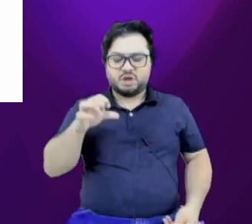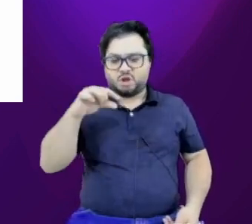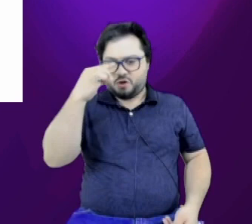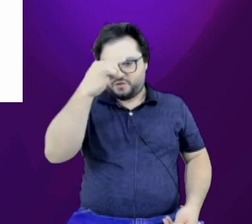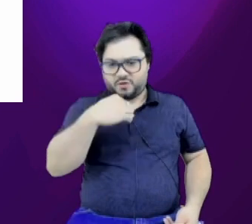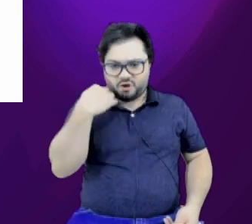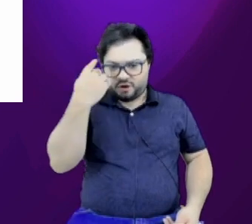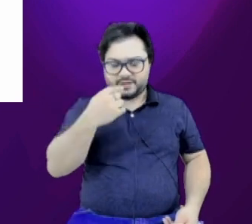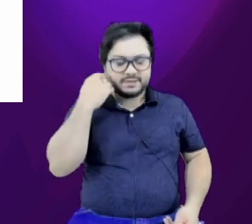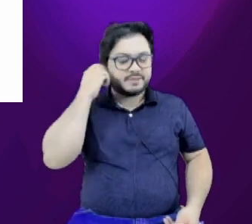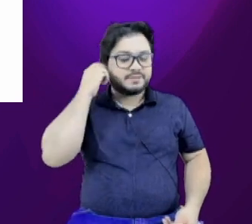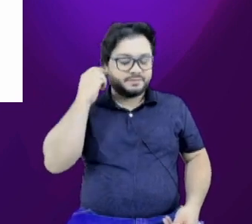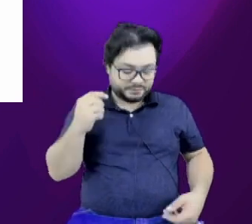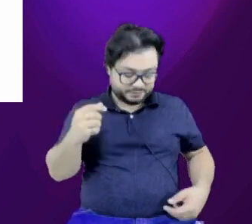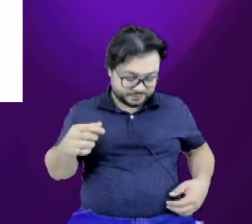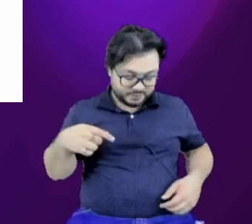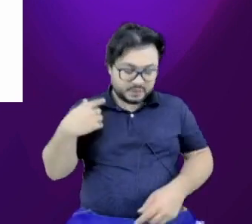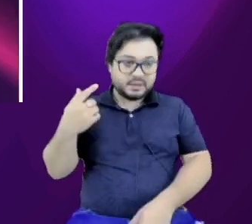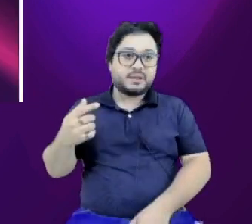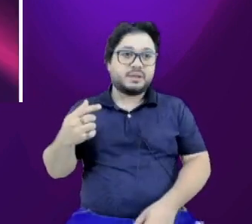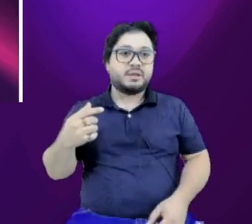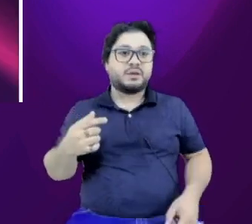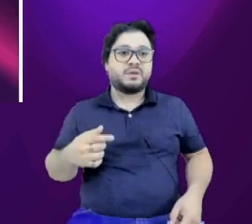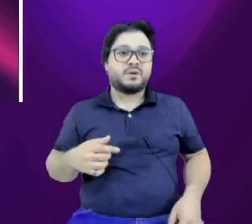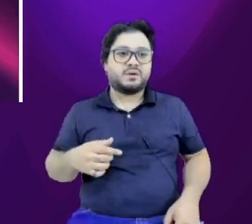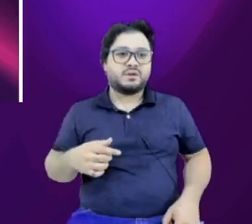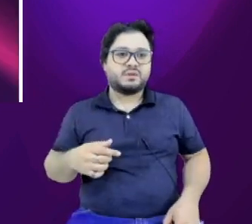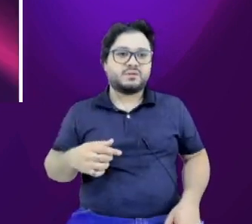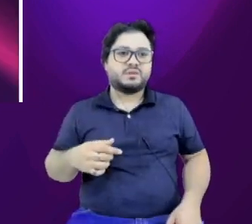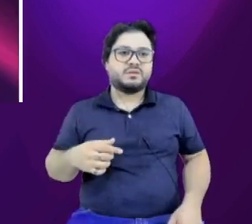tá? E quais são os